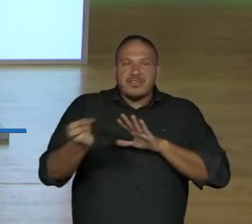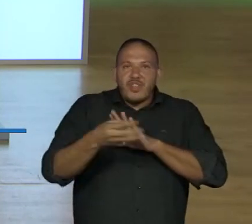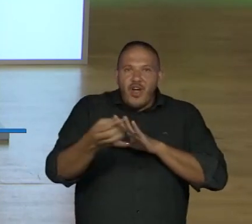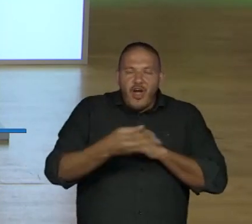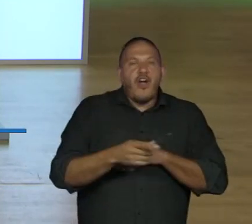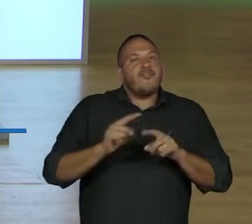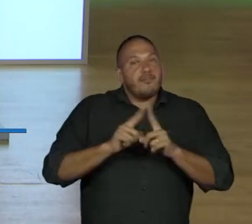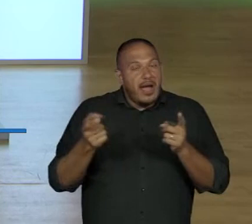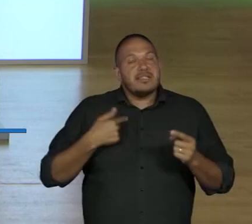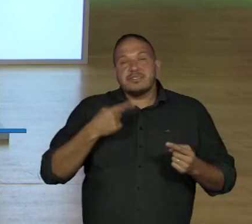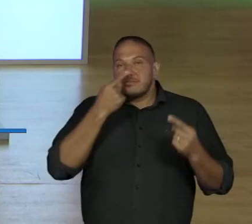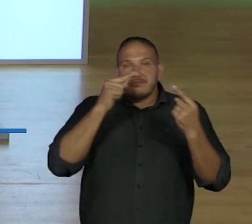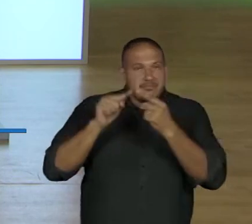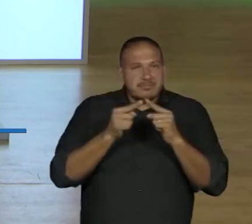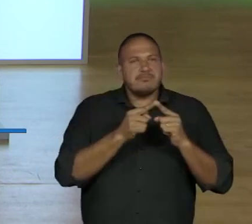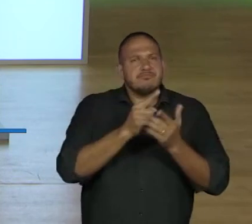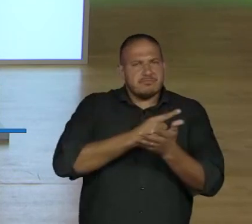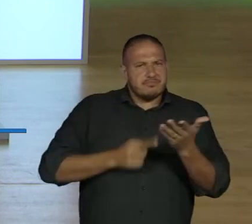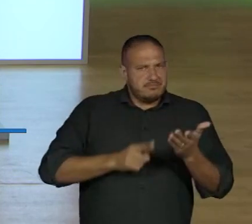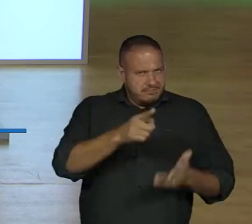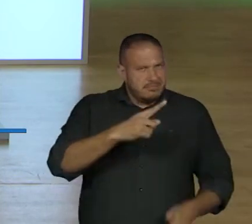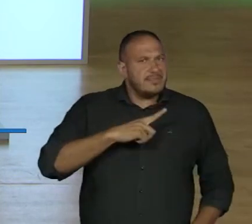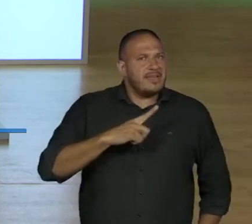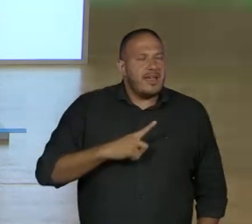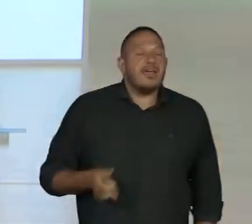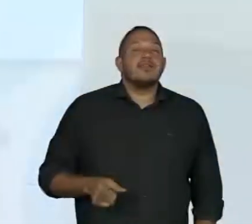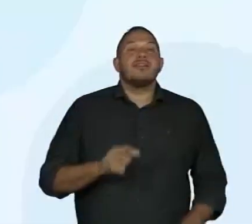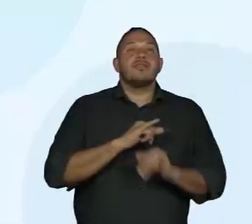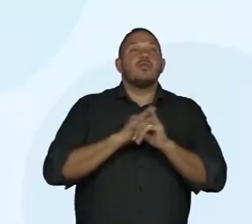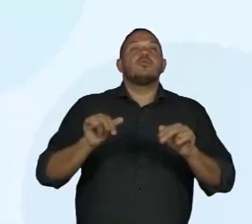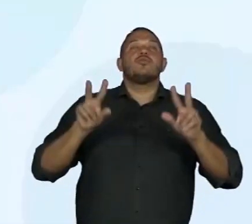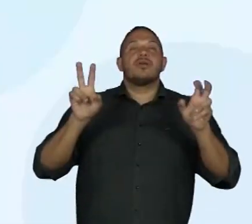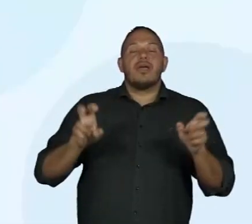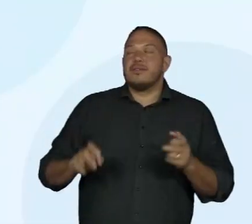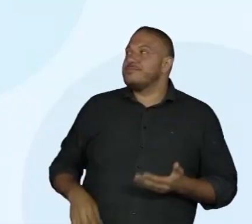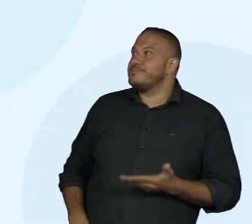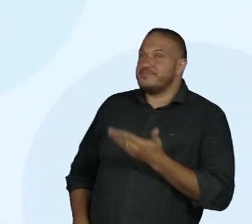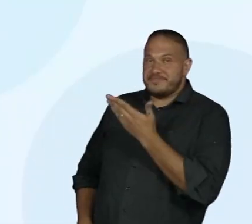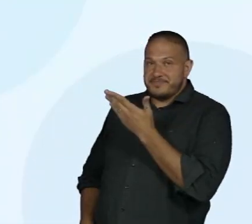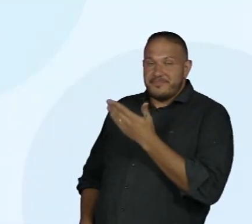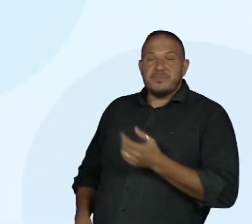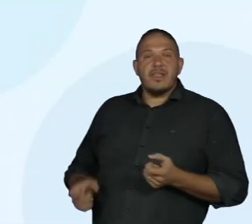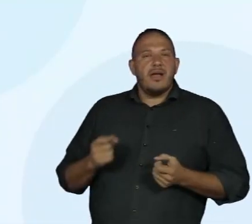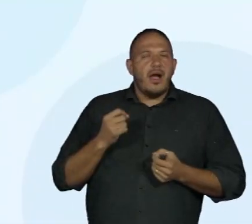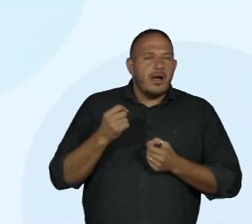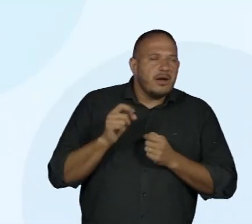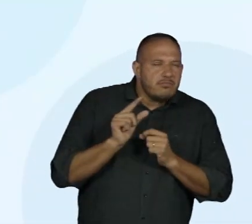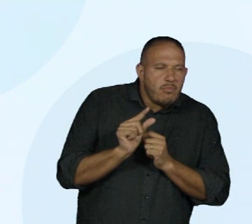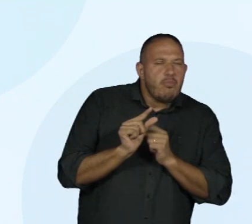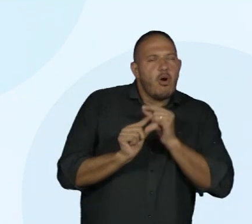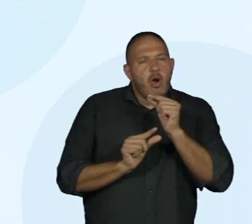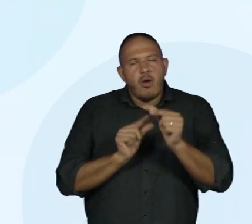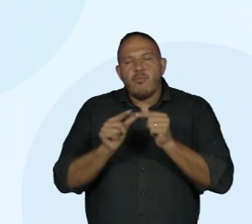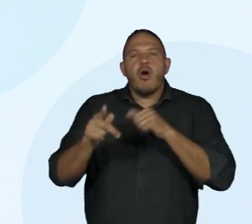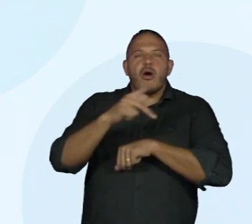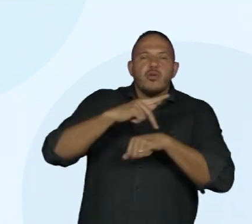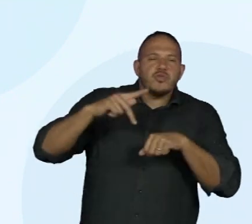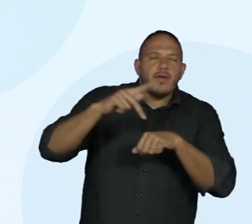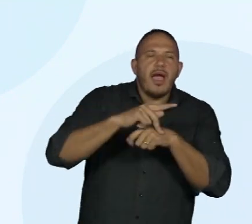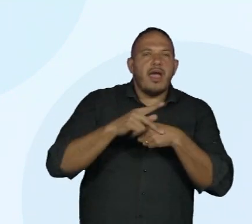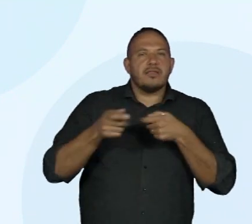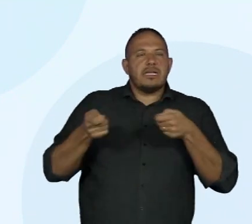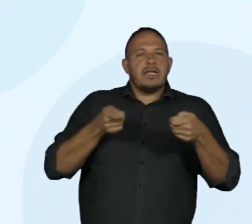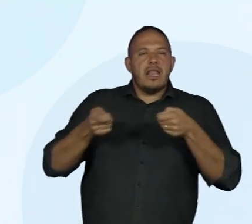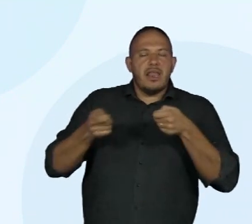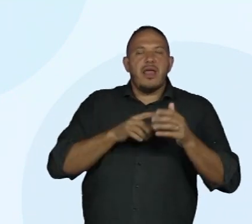essa encontra-se no material, quem tiver aí. E a manchete é: aos poucos, alguns países relaxam medidas de